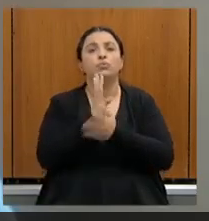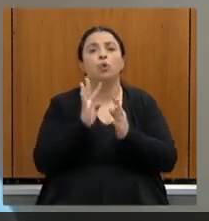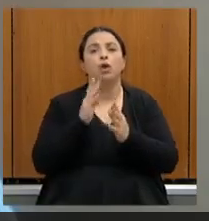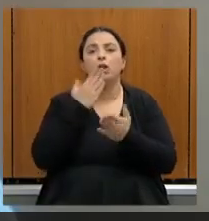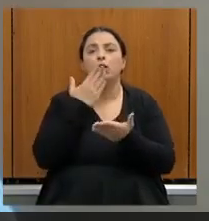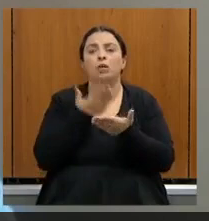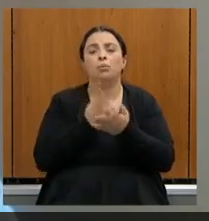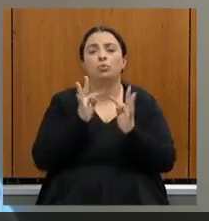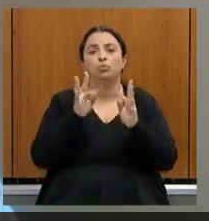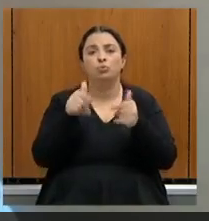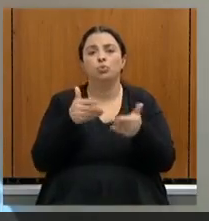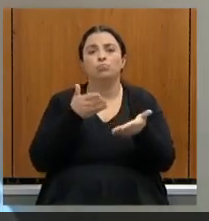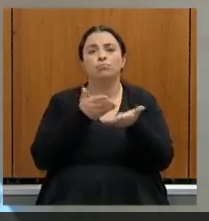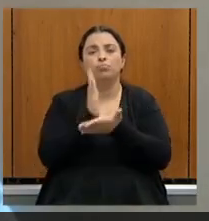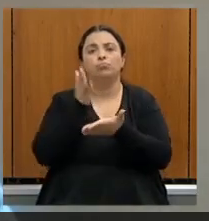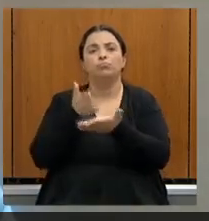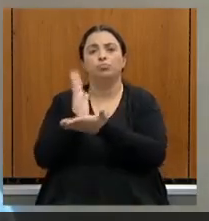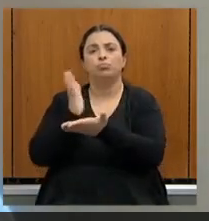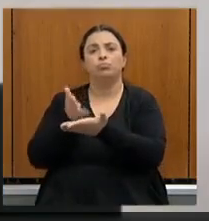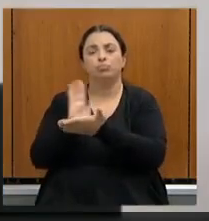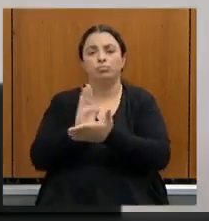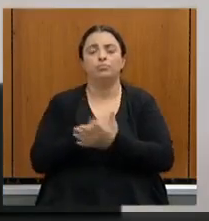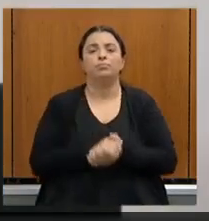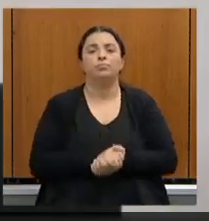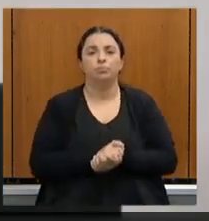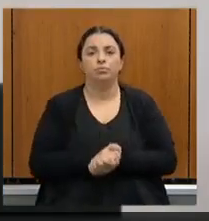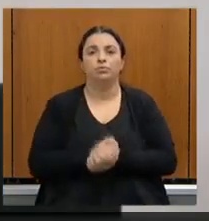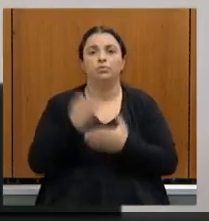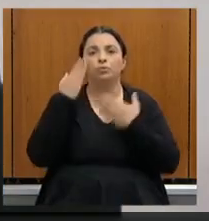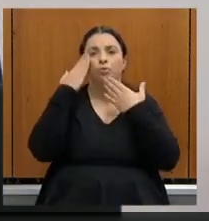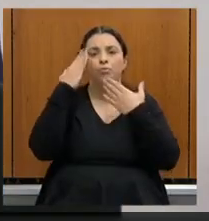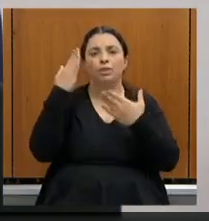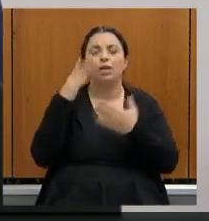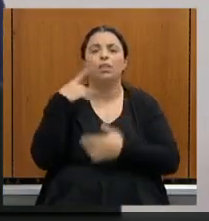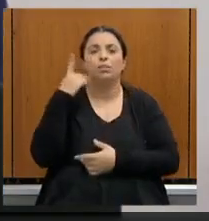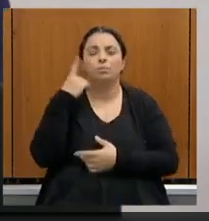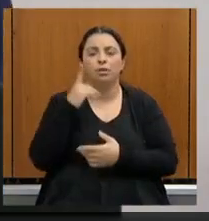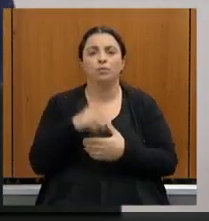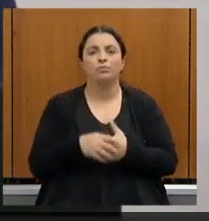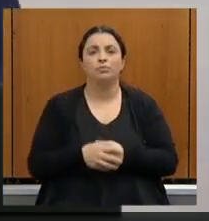requerimentos em bloco presidente muito obrigado deputado Fernando Pacheco